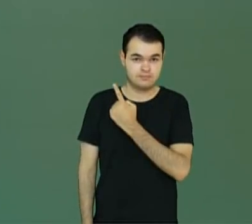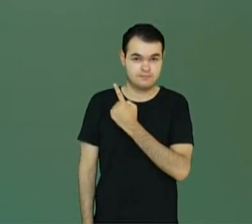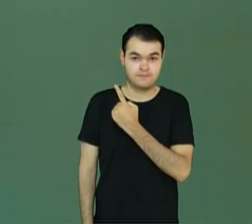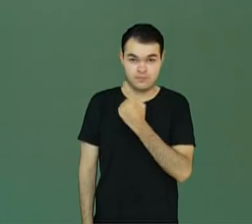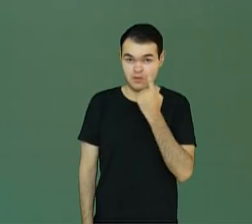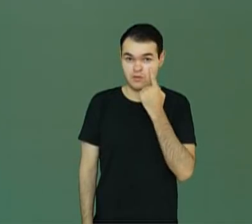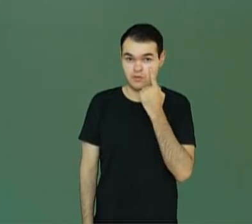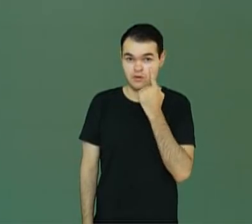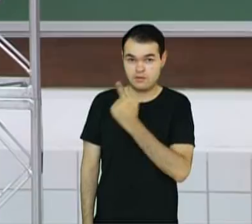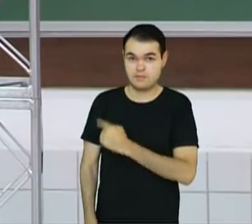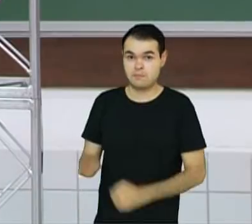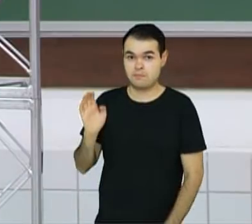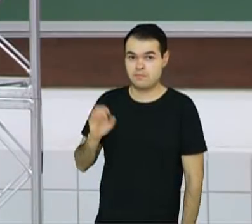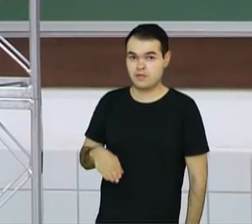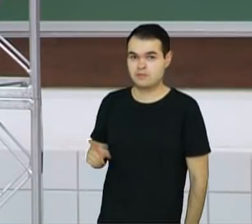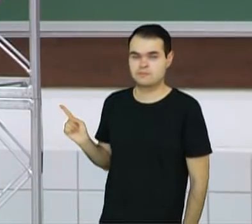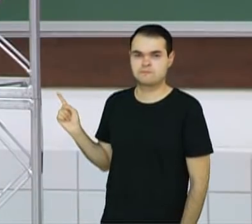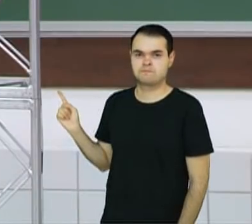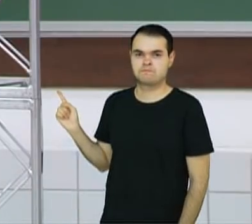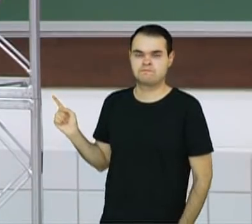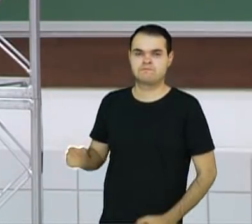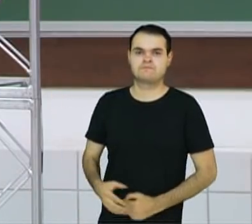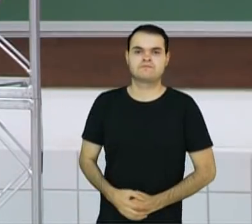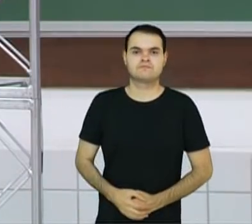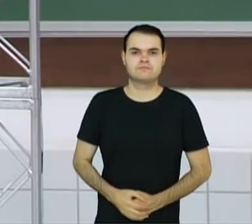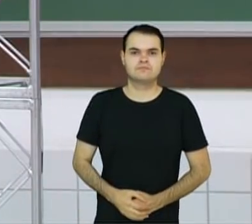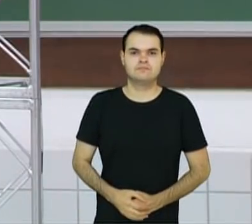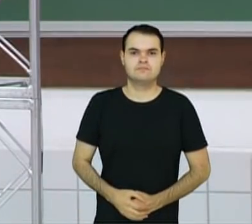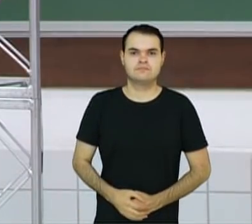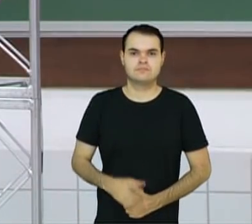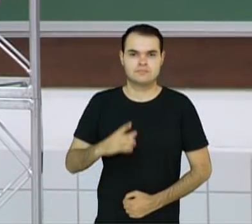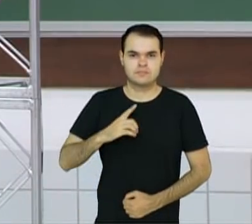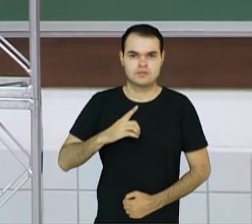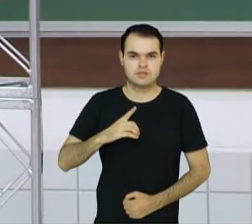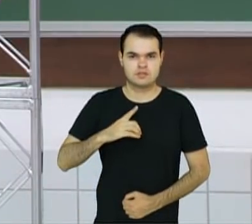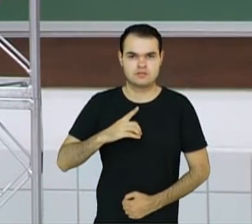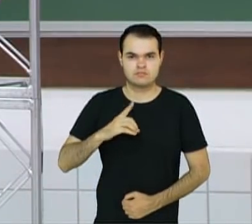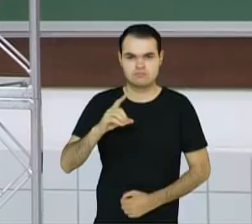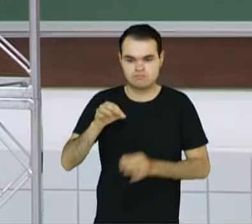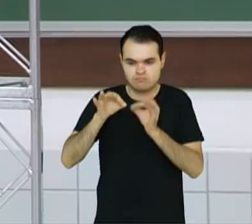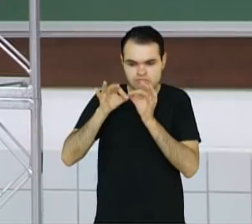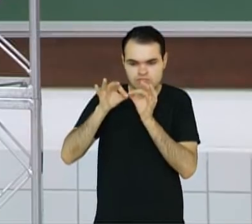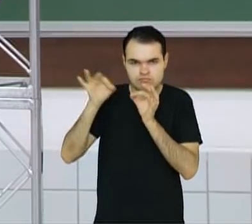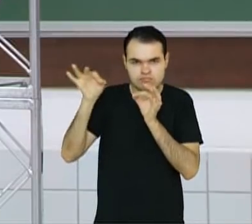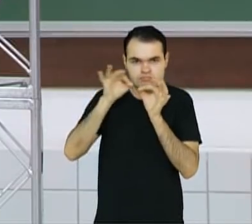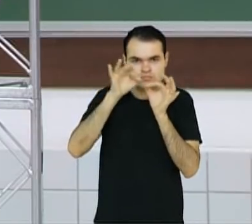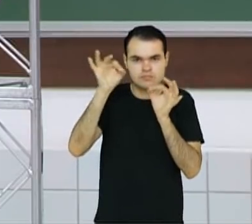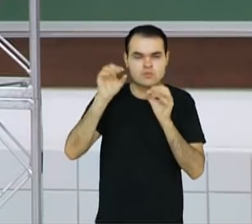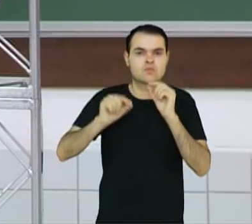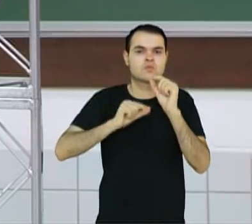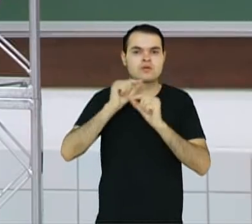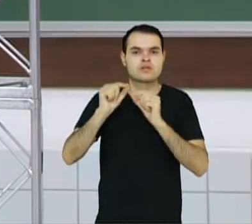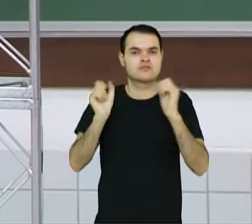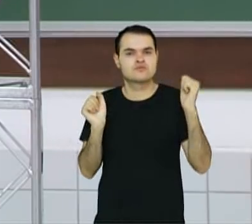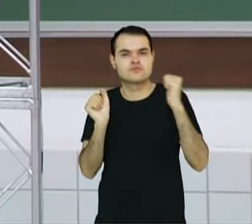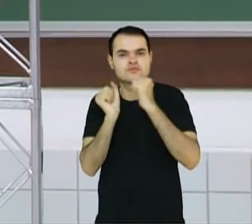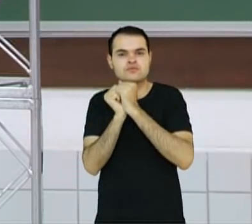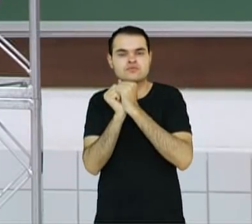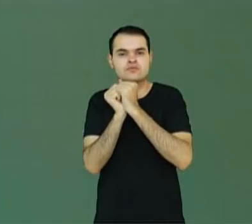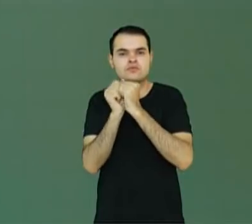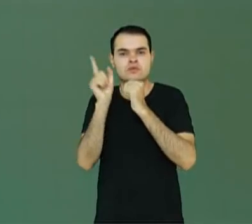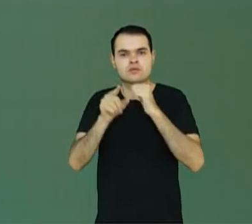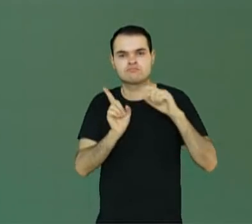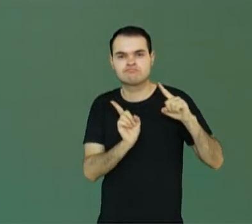Olha bem, aqui e olha essa diagonal. O que essa diagonal forma com essa?